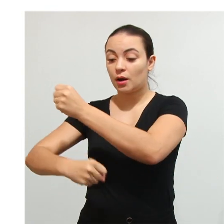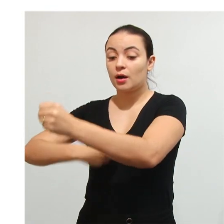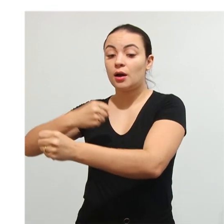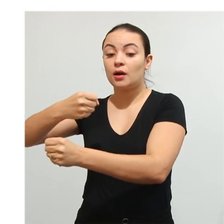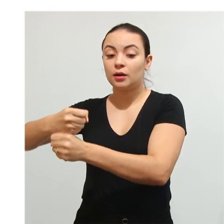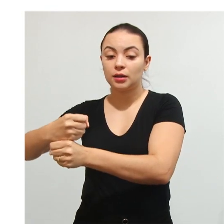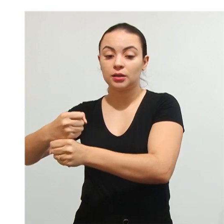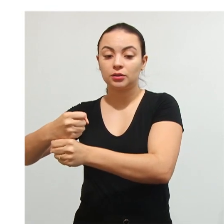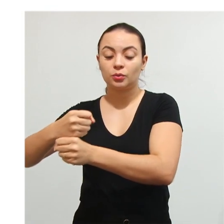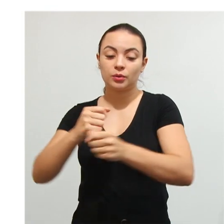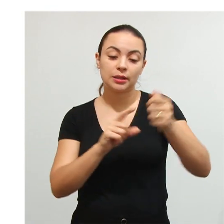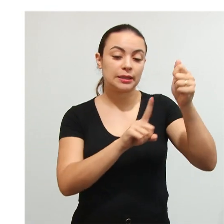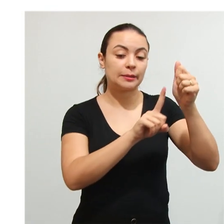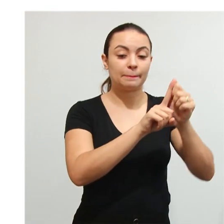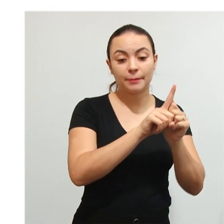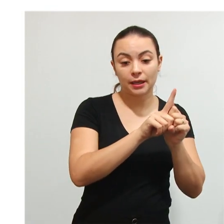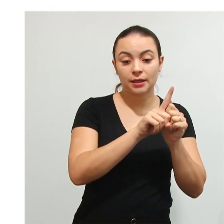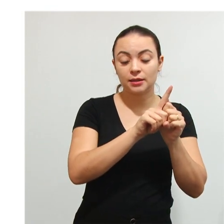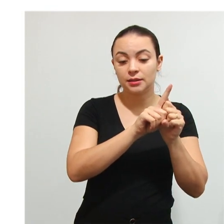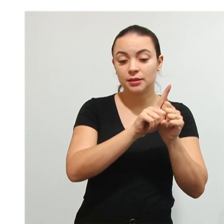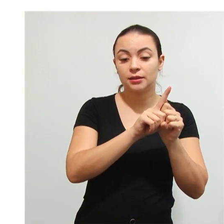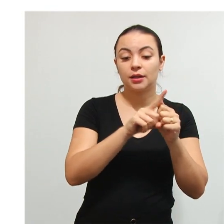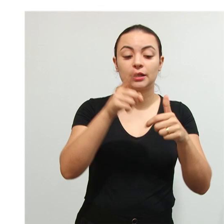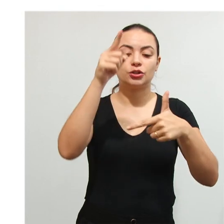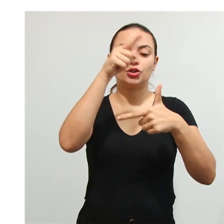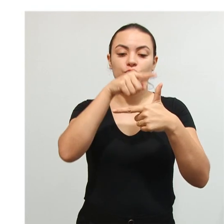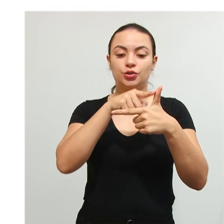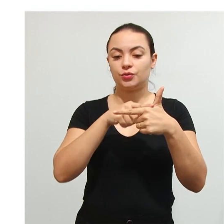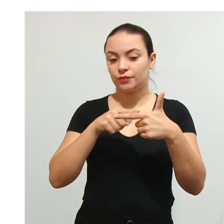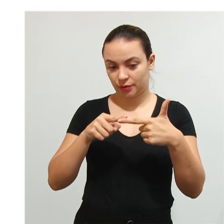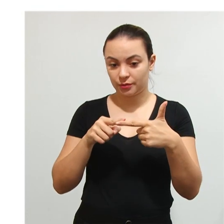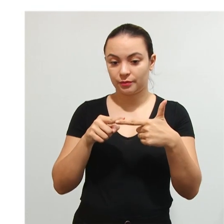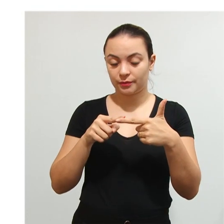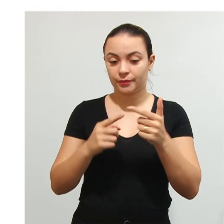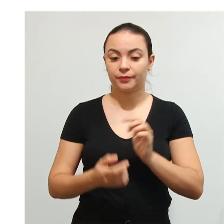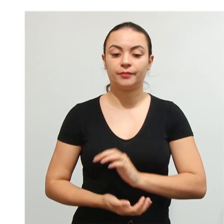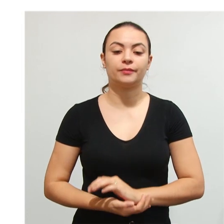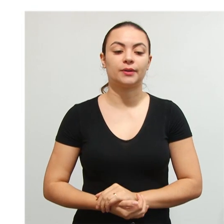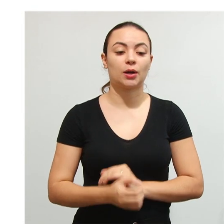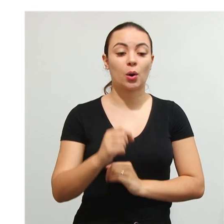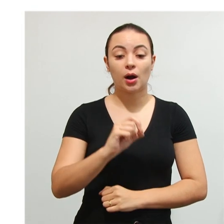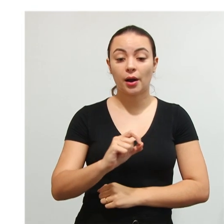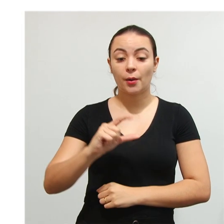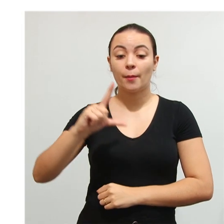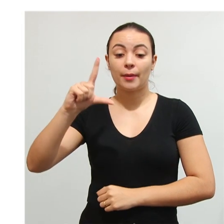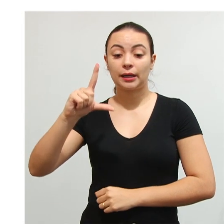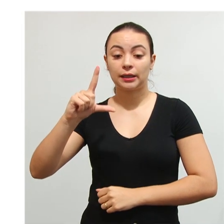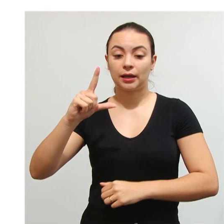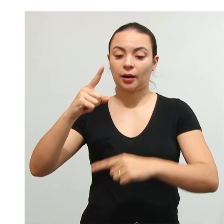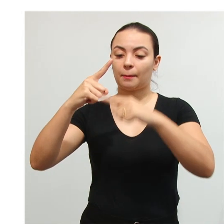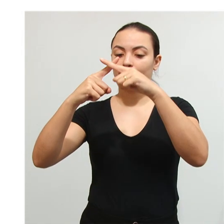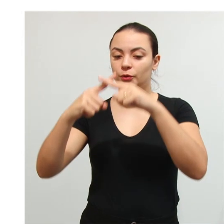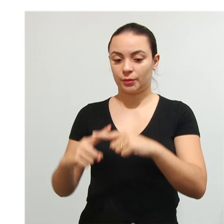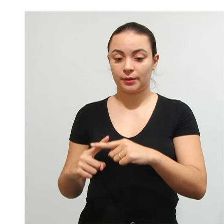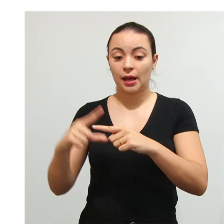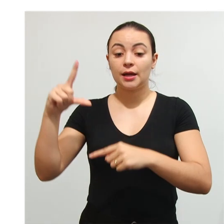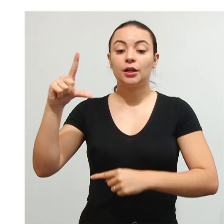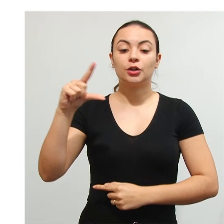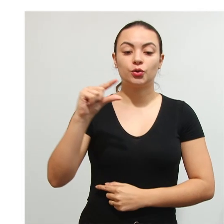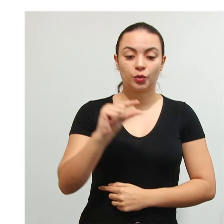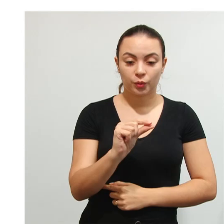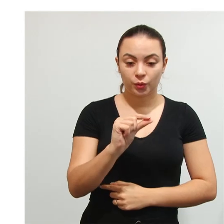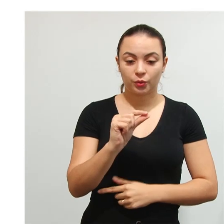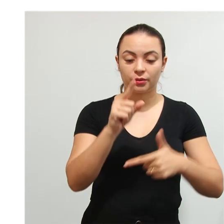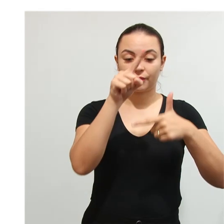taxa Mas seguindo lá proporção por isso que a gente diz que é propor cional Mas isso não